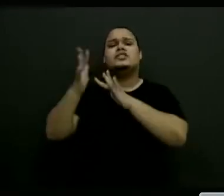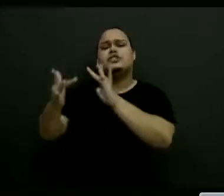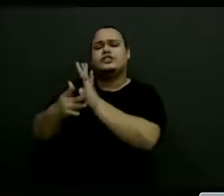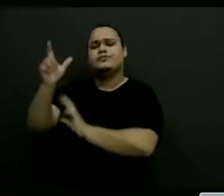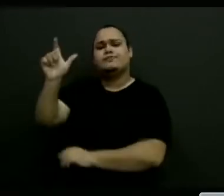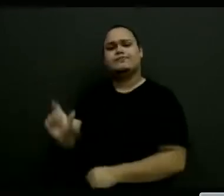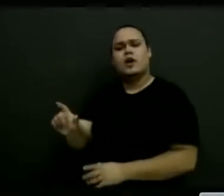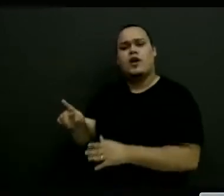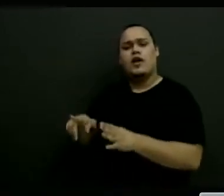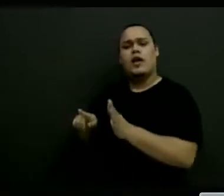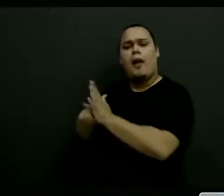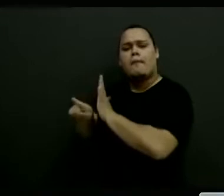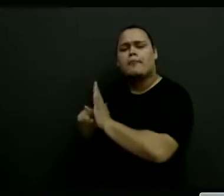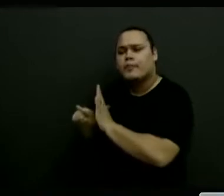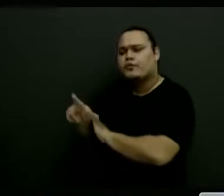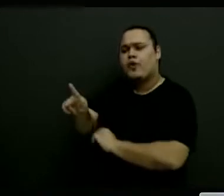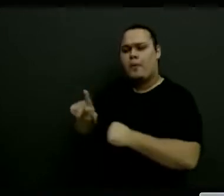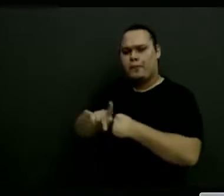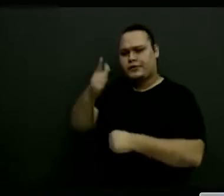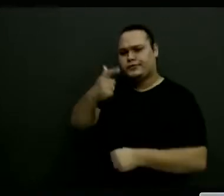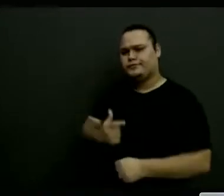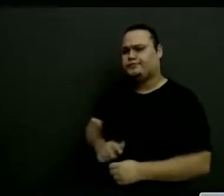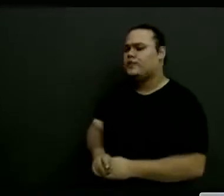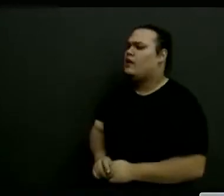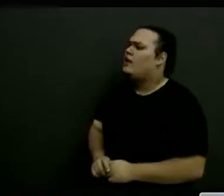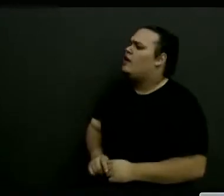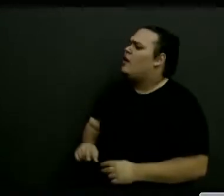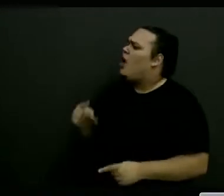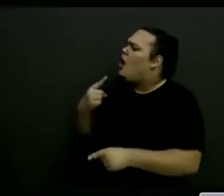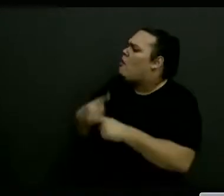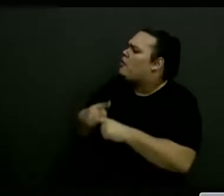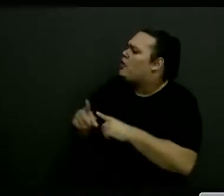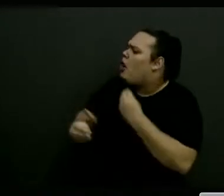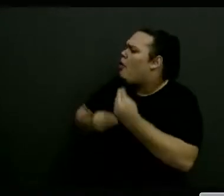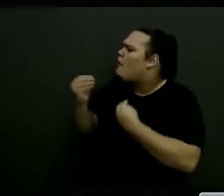debaixo da glória de Deus, como Pedro, Tiago e João, o grupo íntimo?